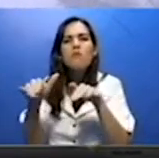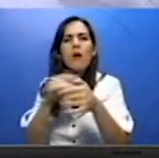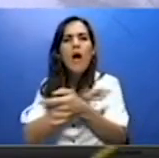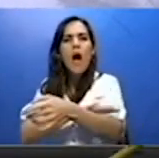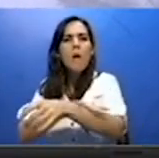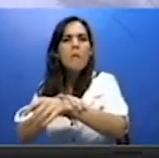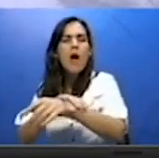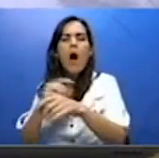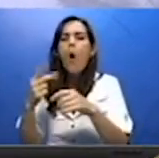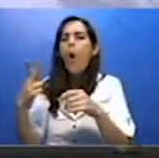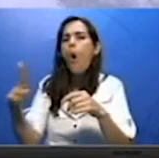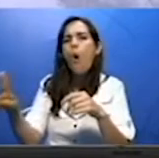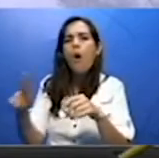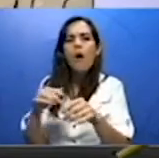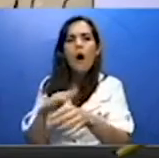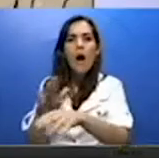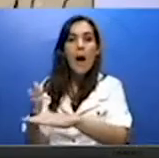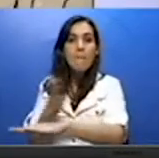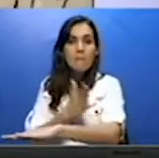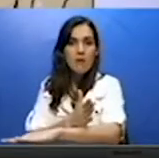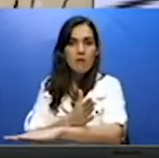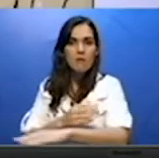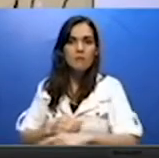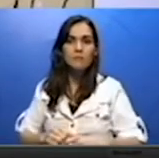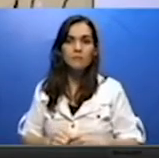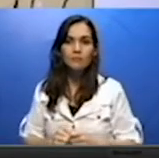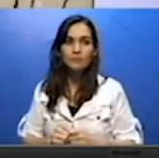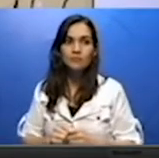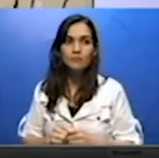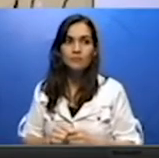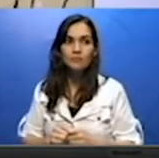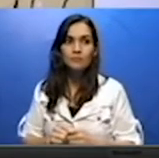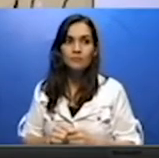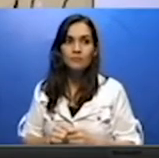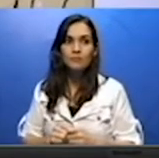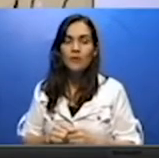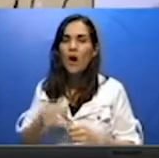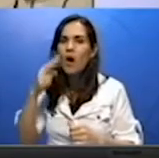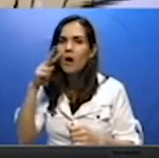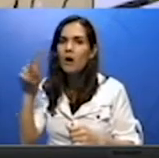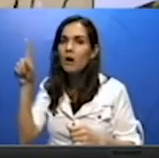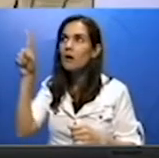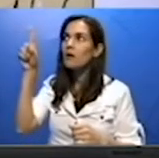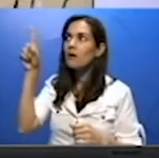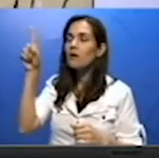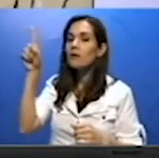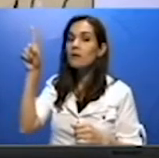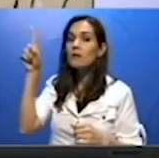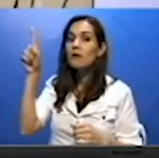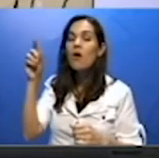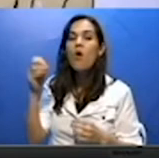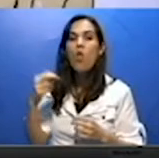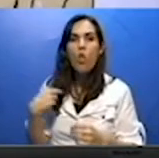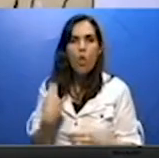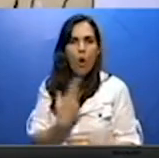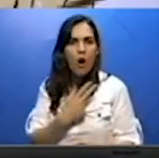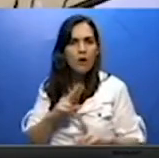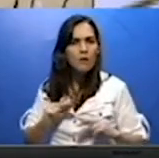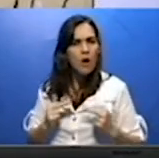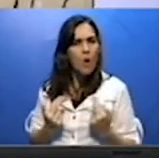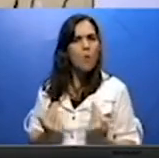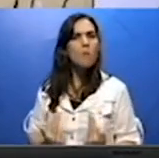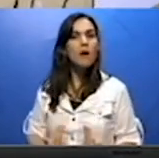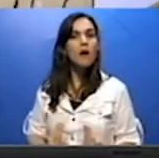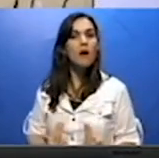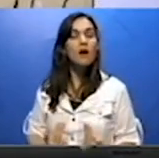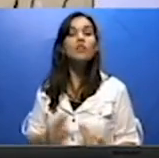braços das pernas né e agora fendas branquiais na faringe Como eu disse nós já